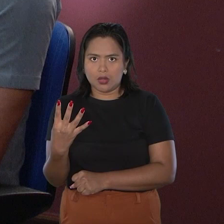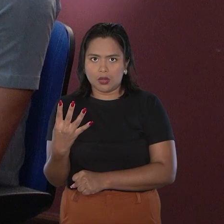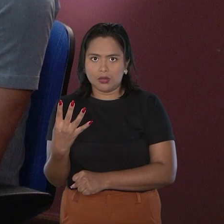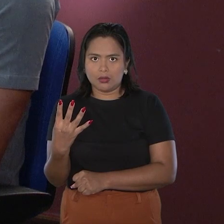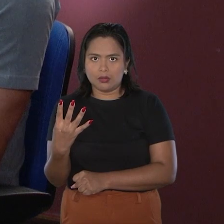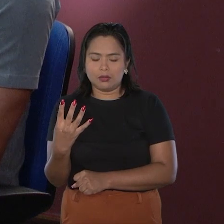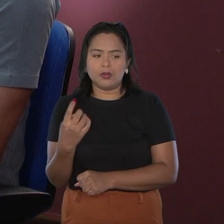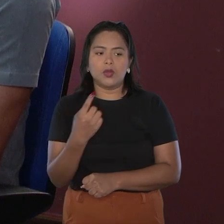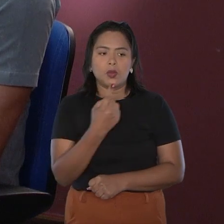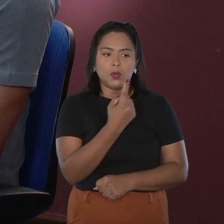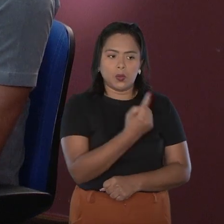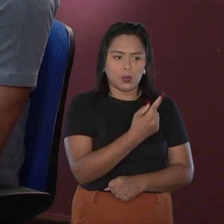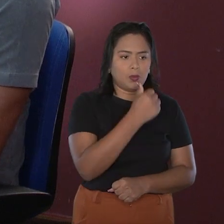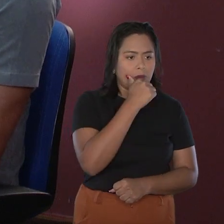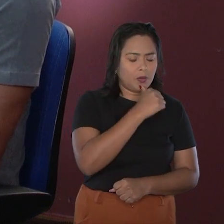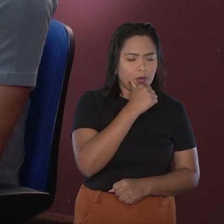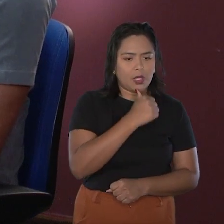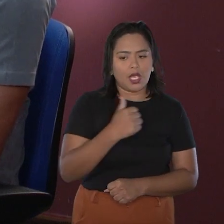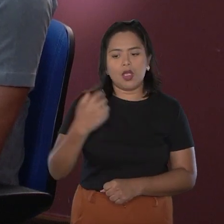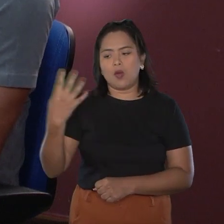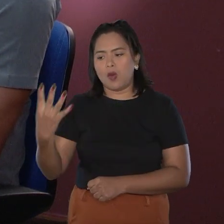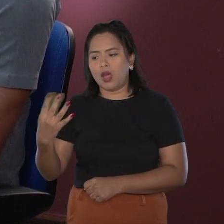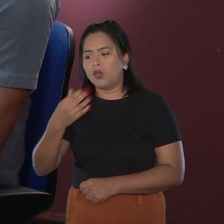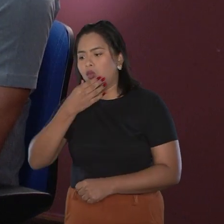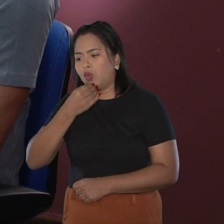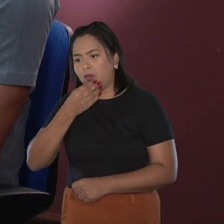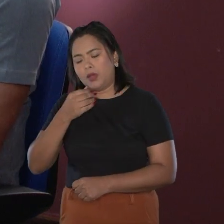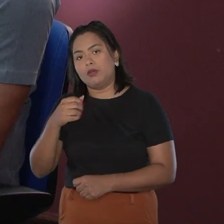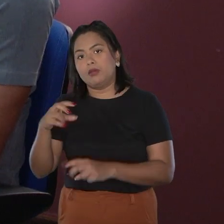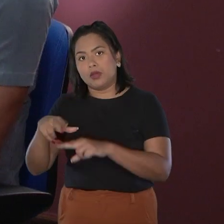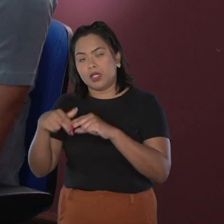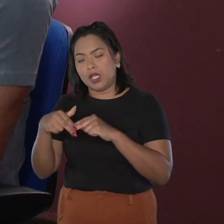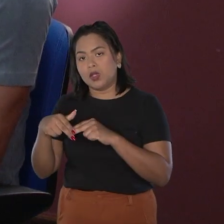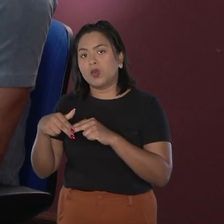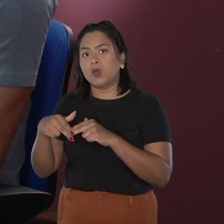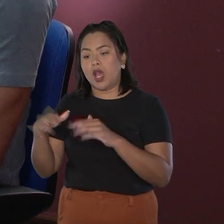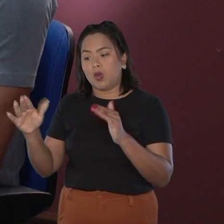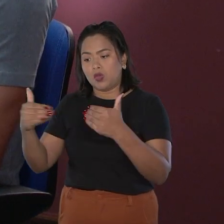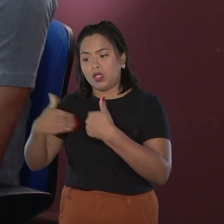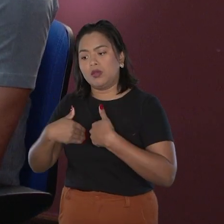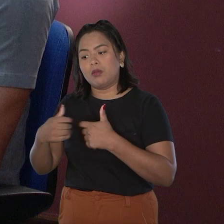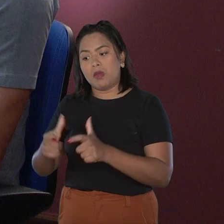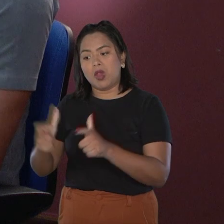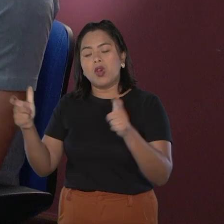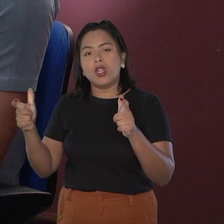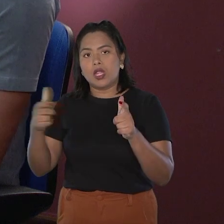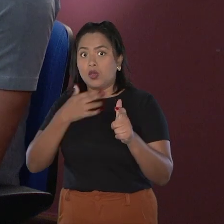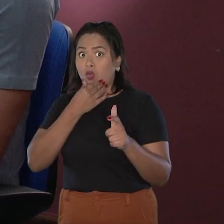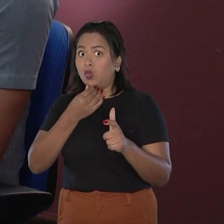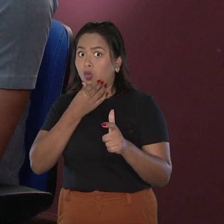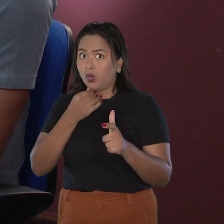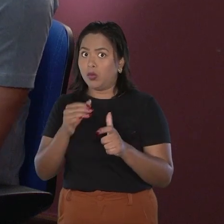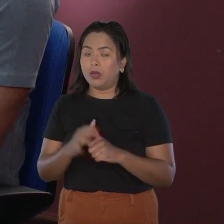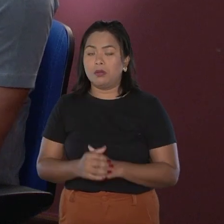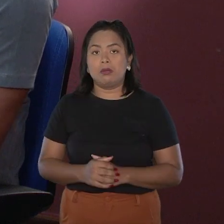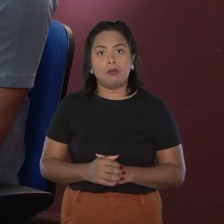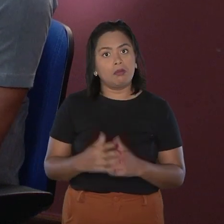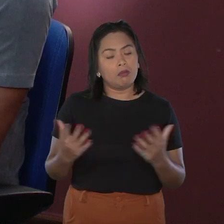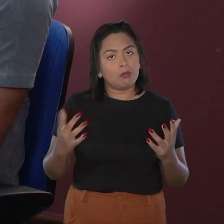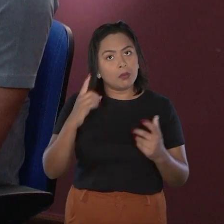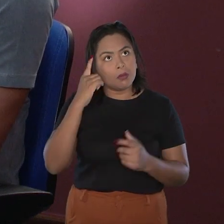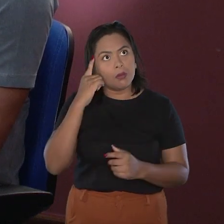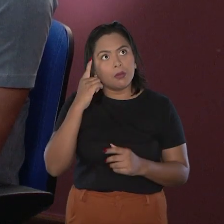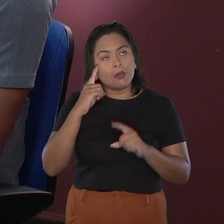meninos Então ela é mais frequente meninos que em meninos mas muitas pesquisas estão tentando identificar se isso é uma prevalência real